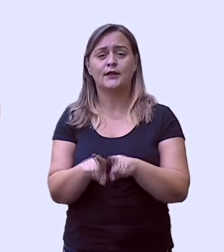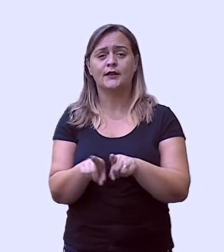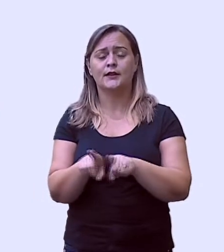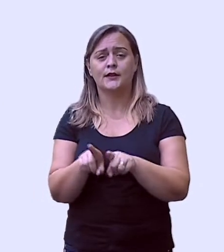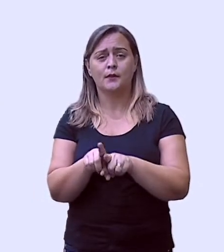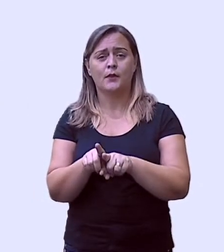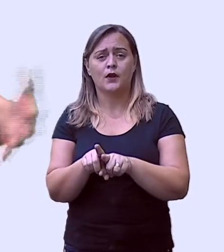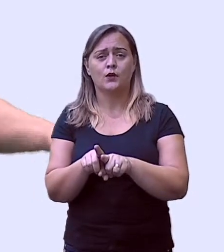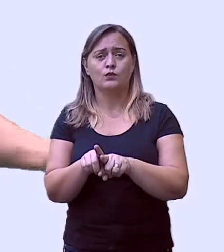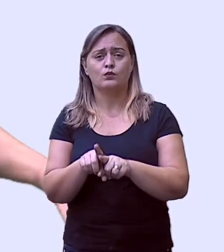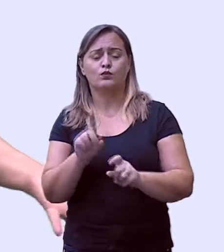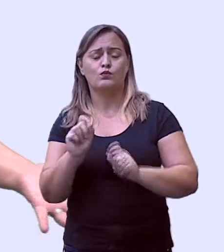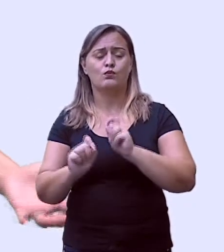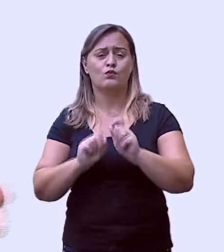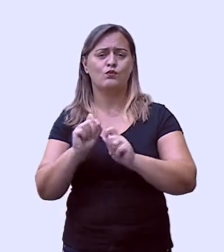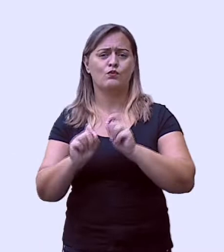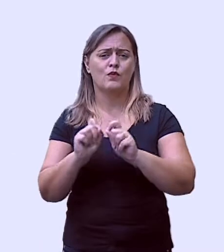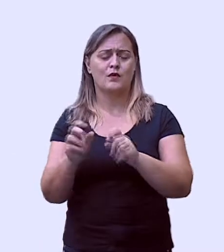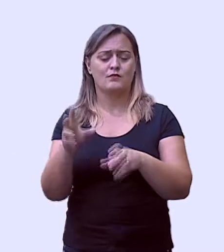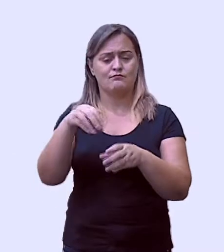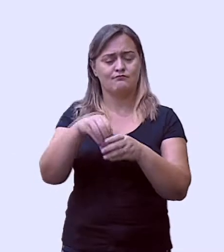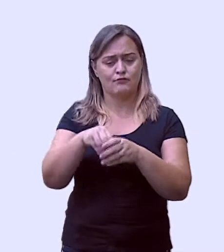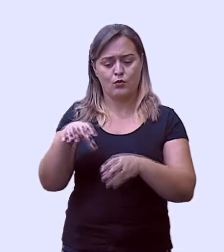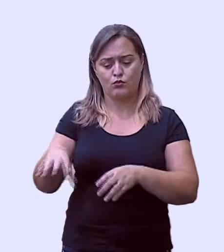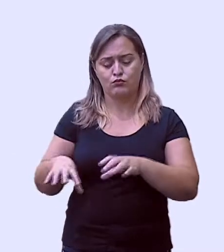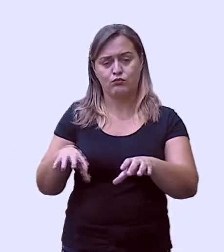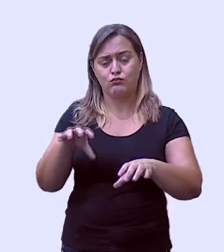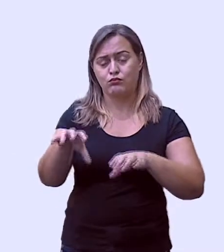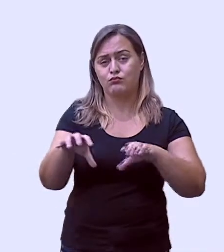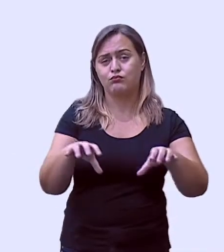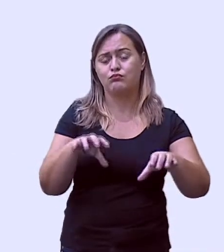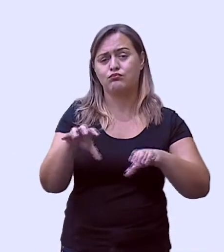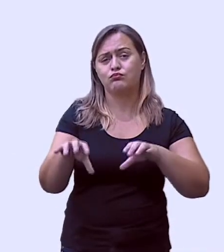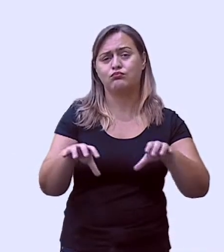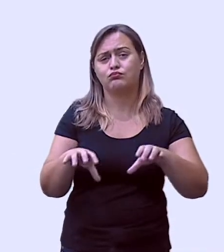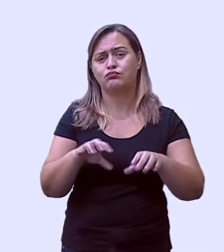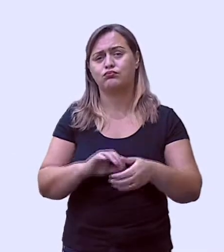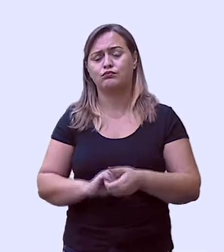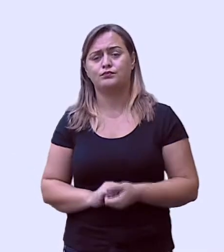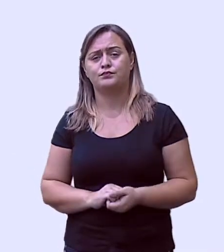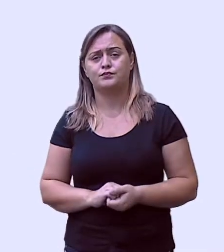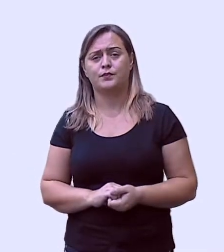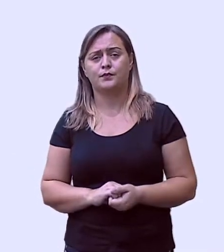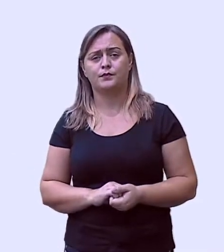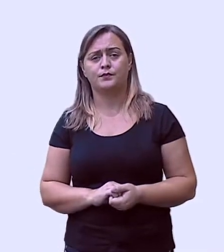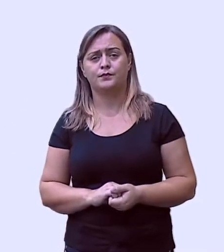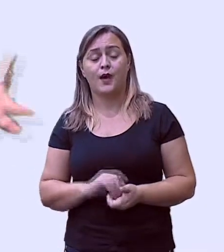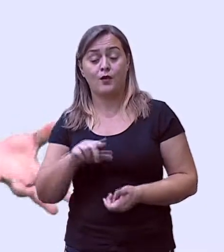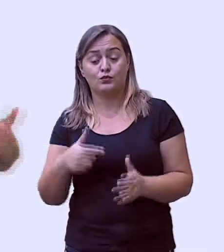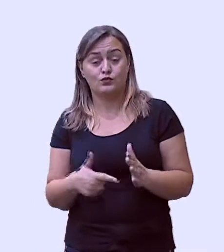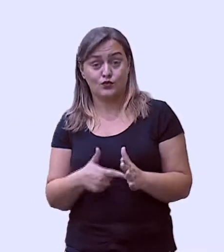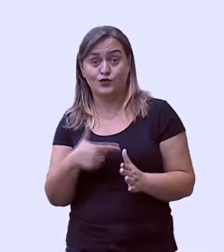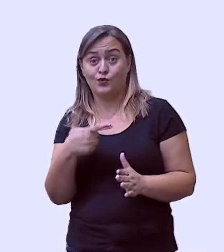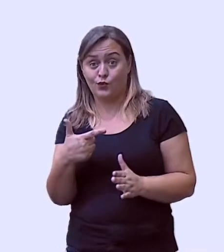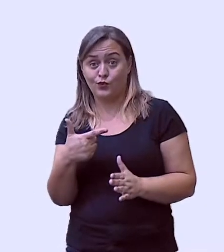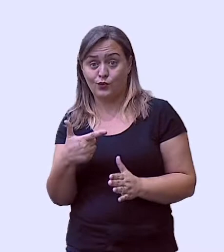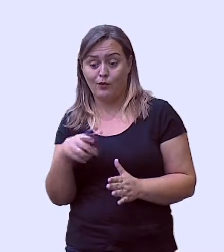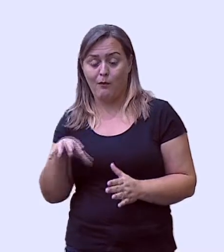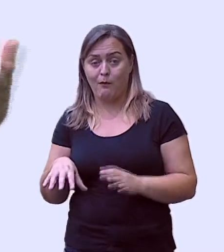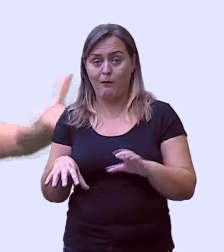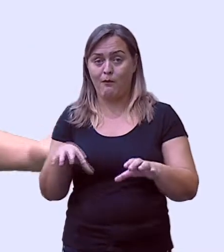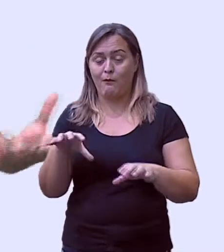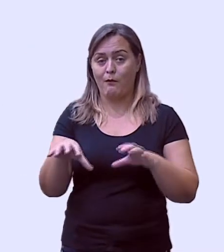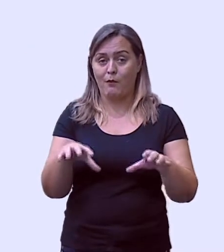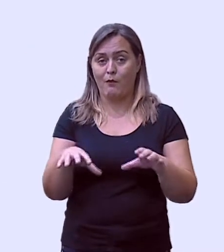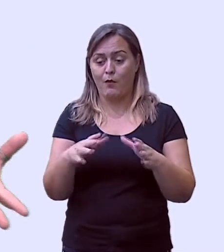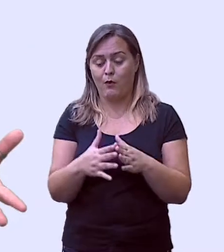bastante considerável. No entanto, é considerado atualmente só o segundo bioma. E aí?